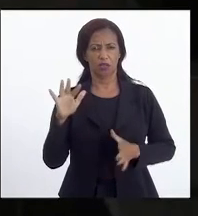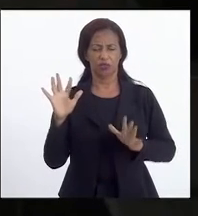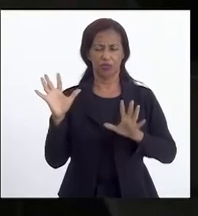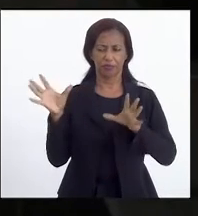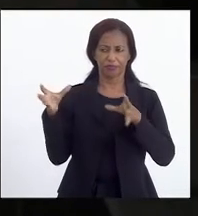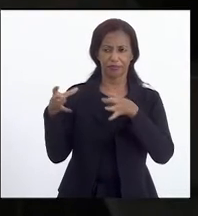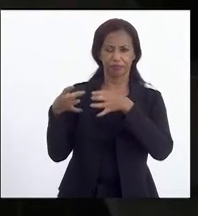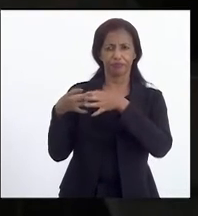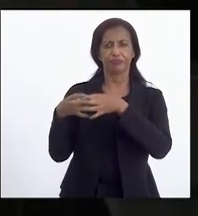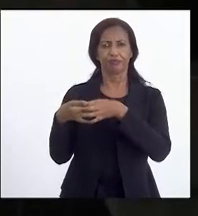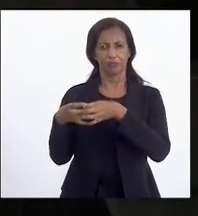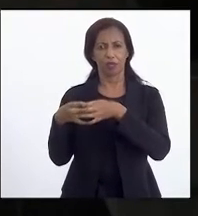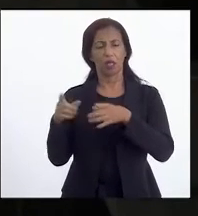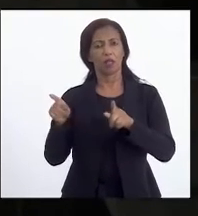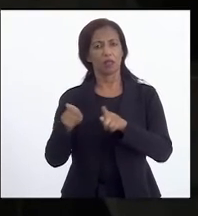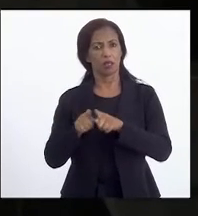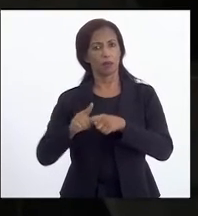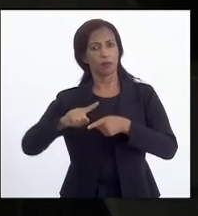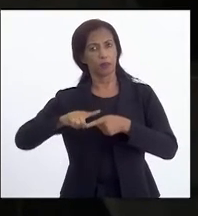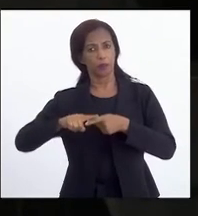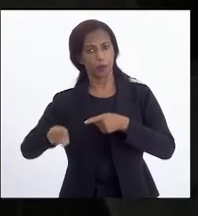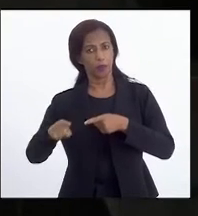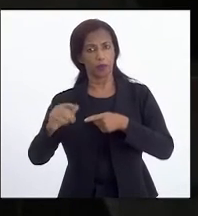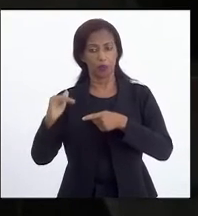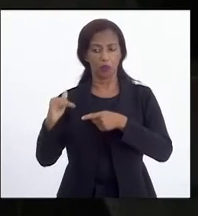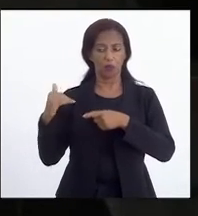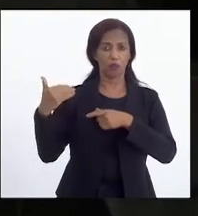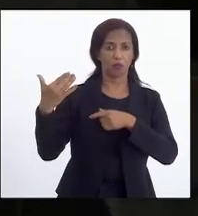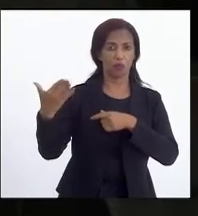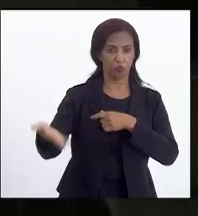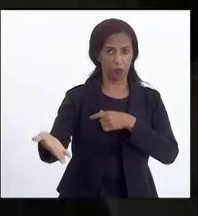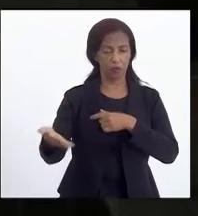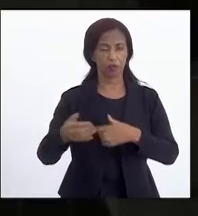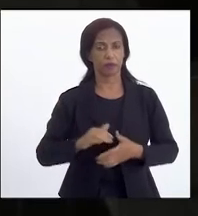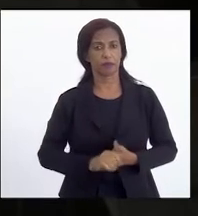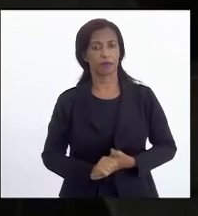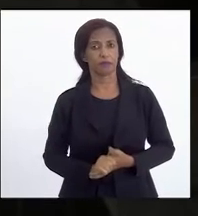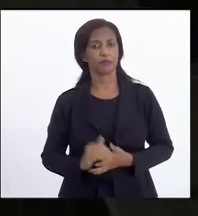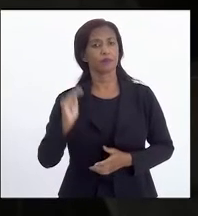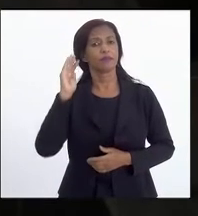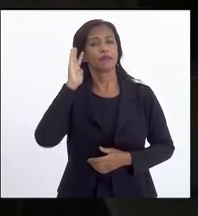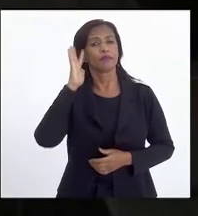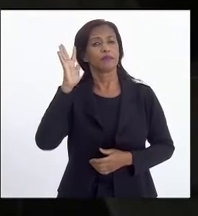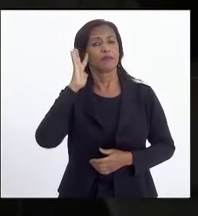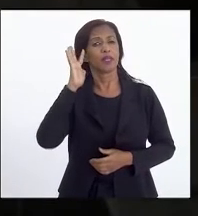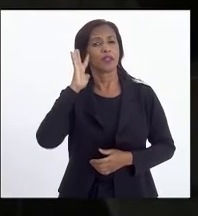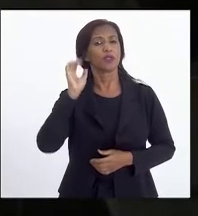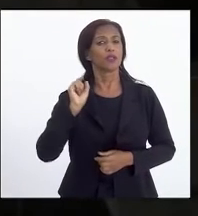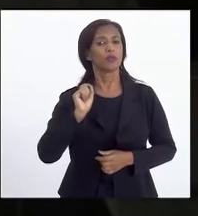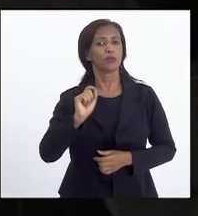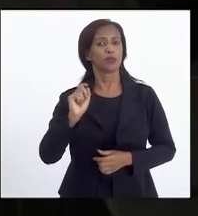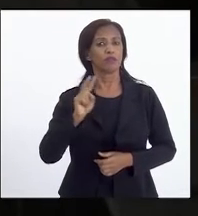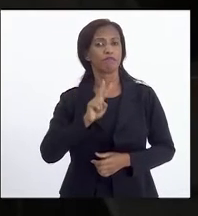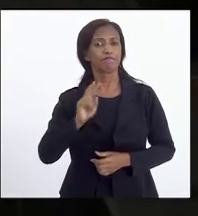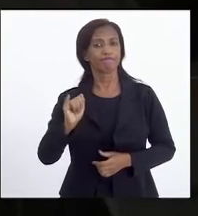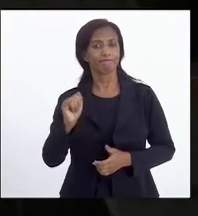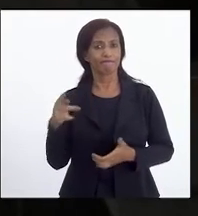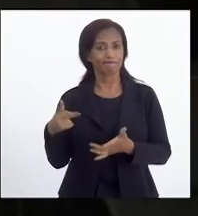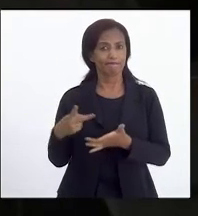sendo proibido também no ambiente aberto Imagine o que acontecerá